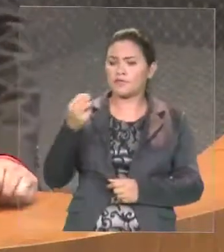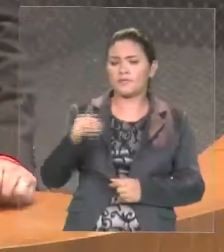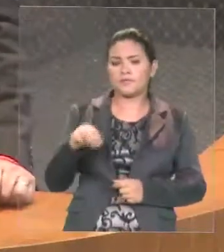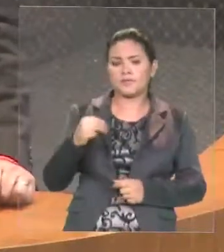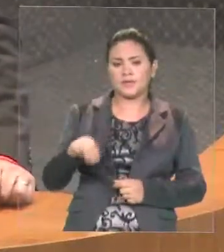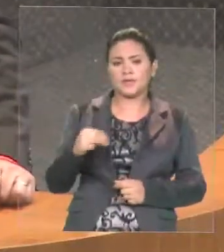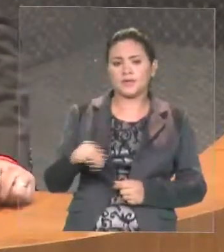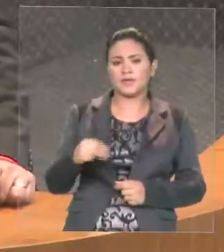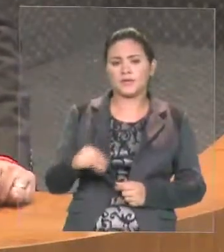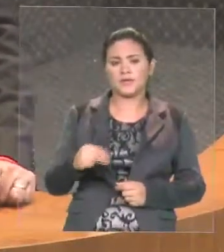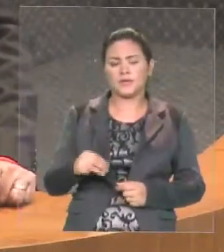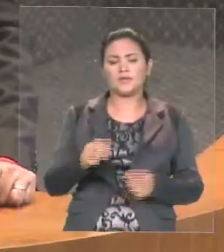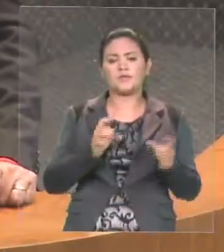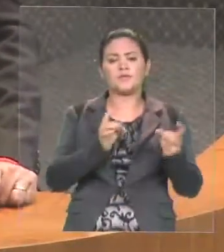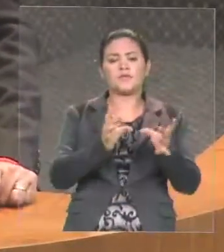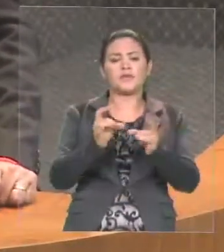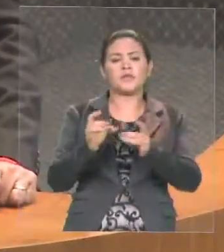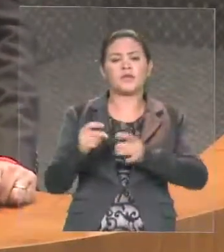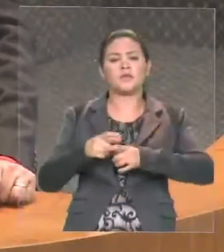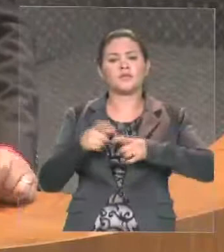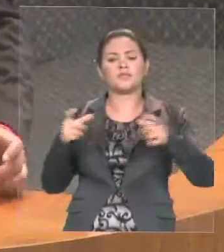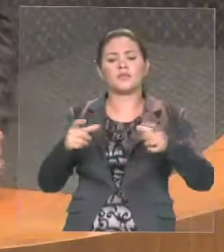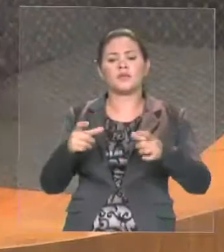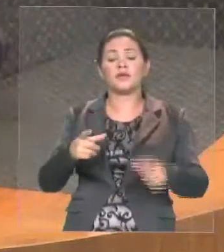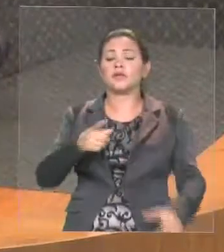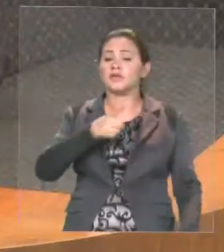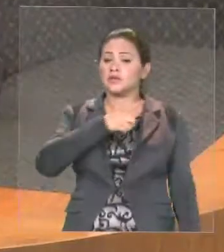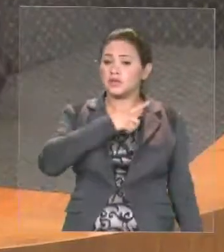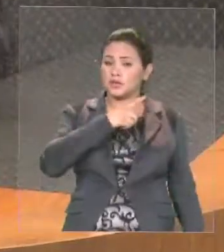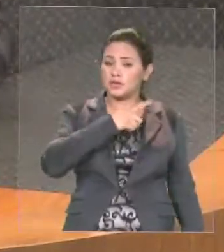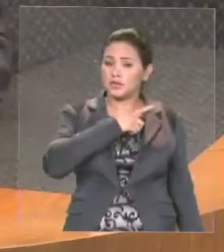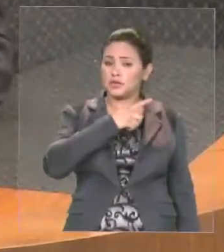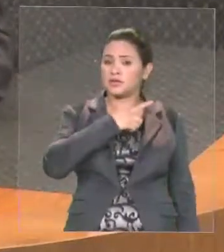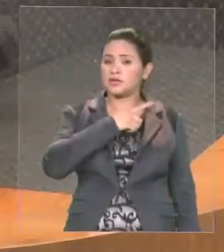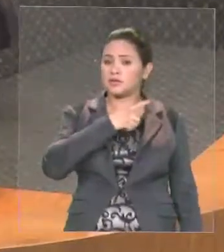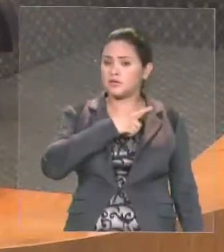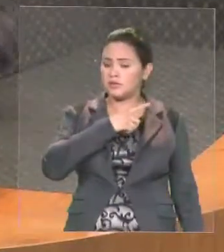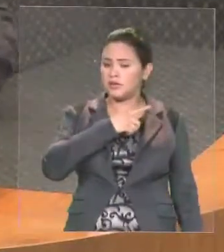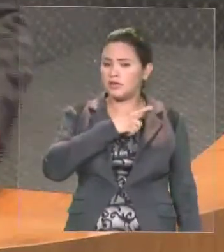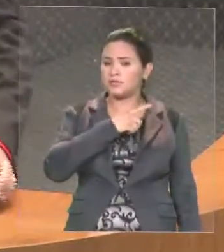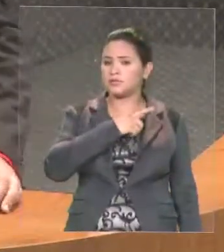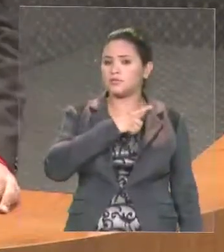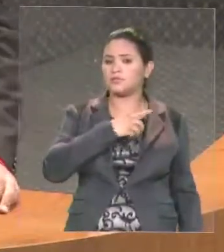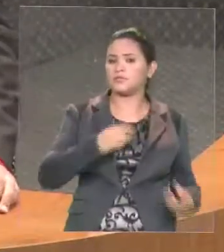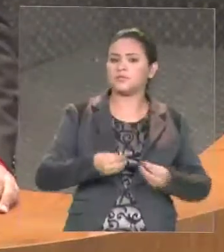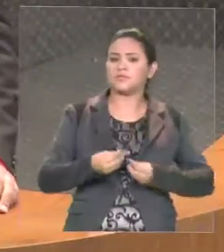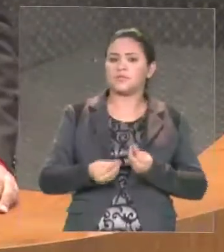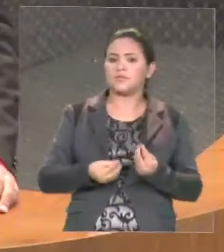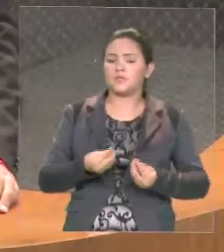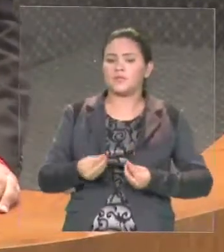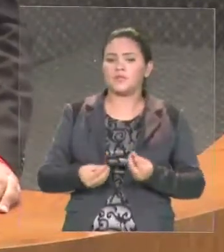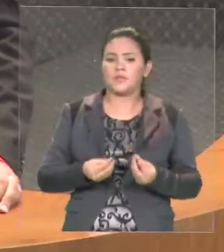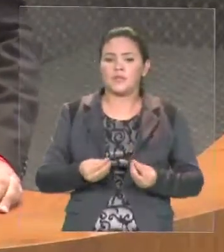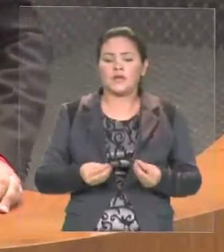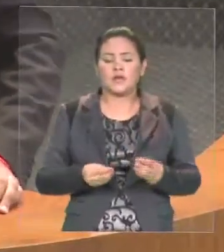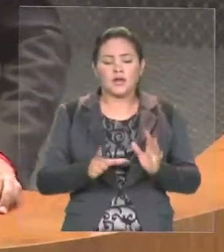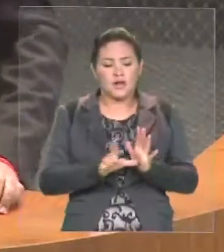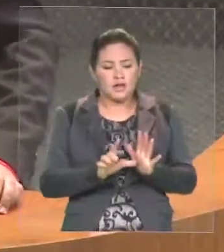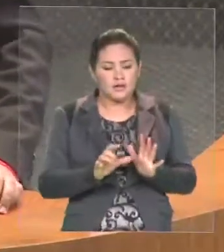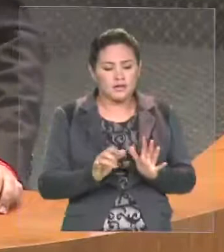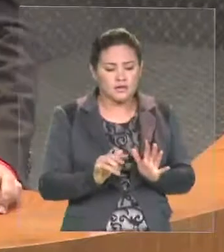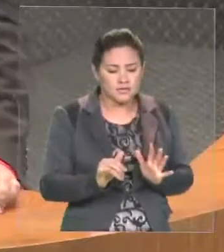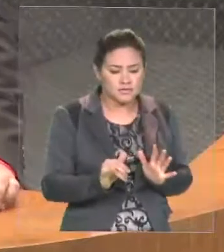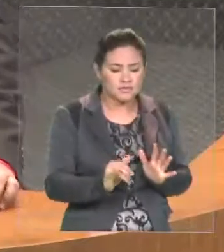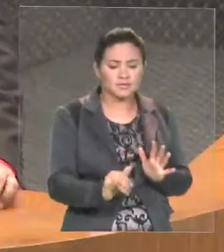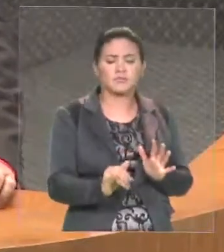de distribuição do Maranhão terão no governo do estado critérios definidos e aprovados por esta casa. Os critérios